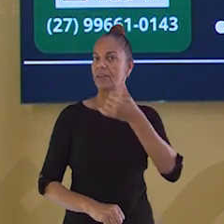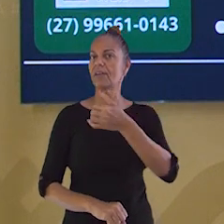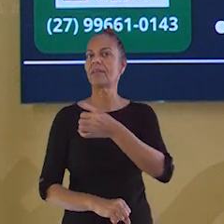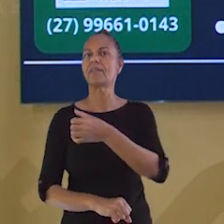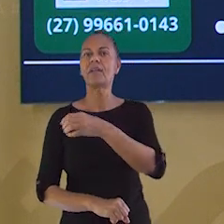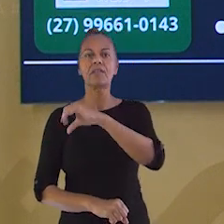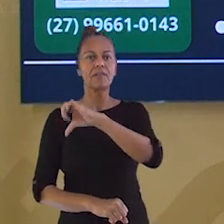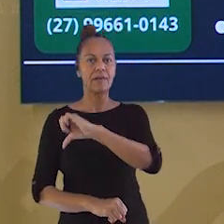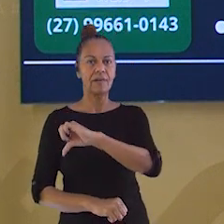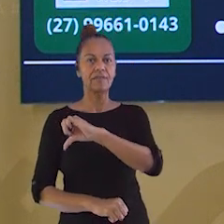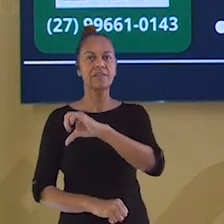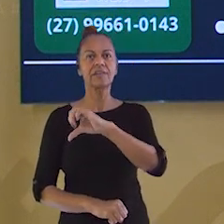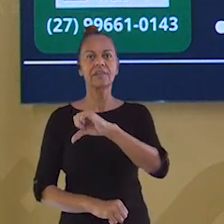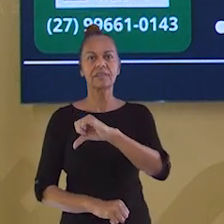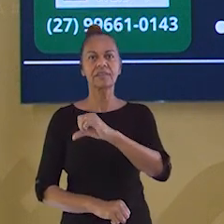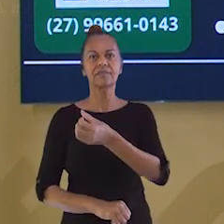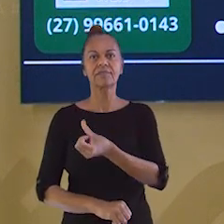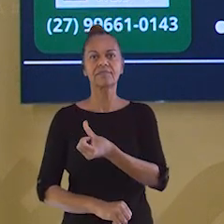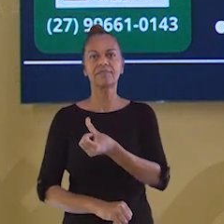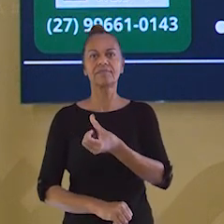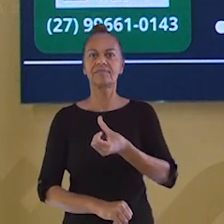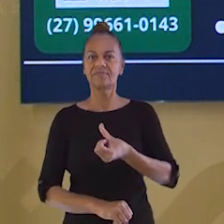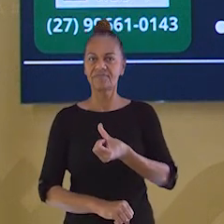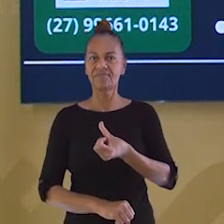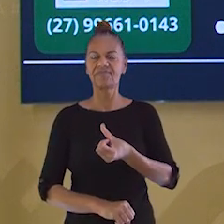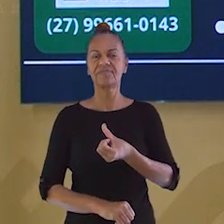9966-10143. Repetindo,